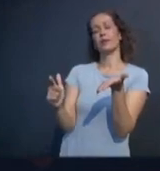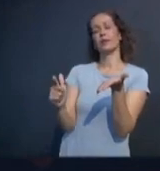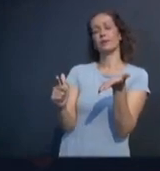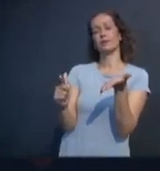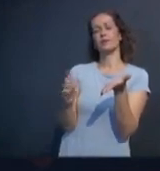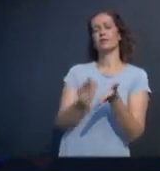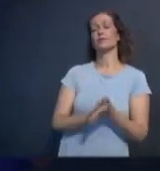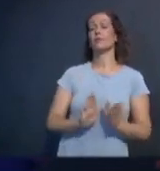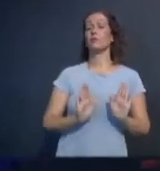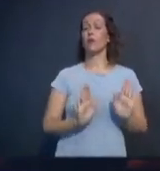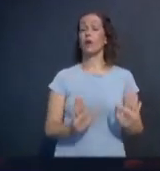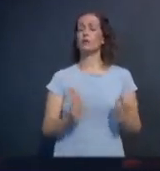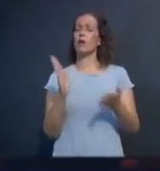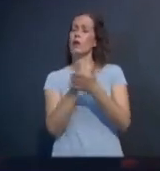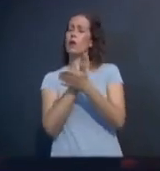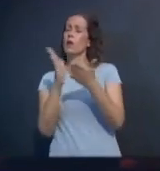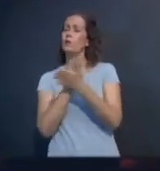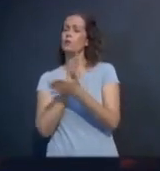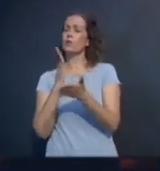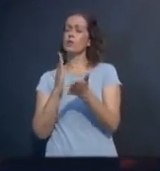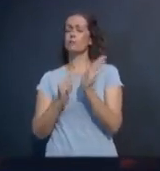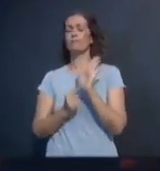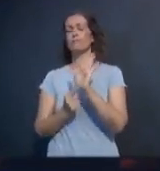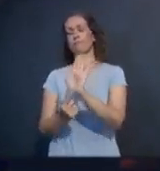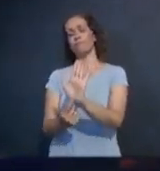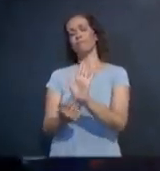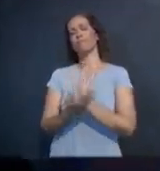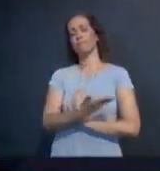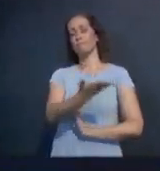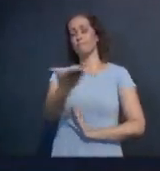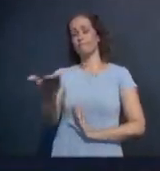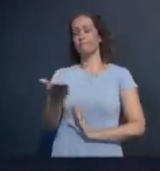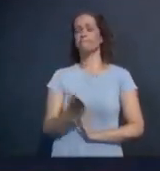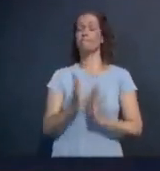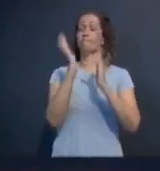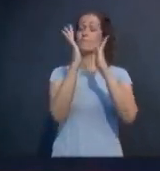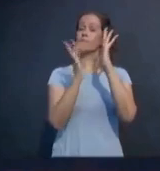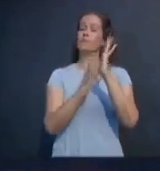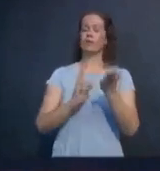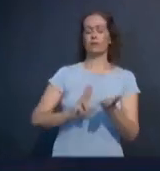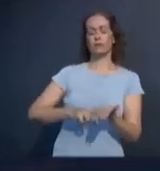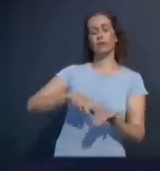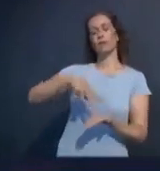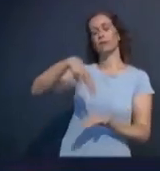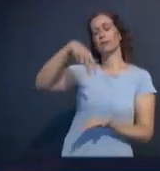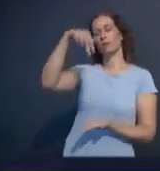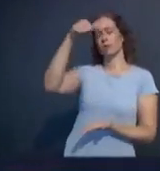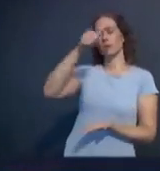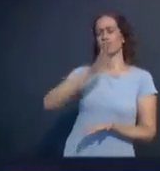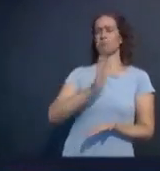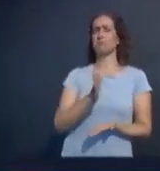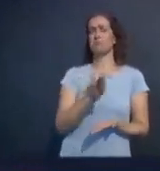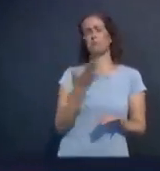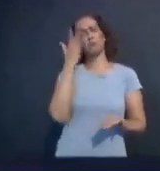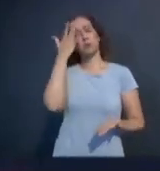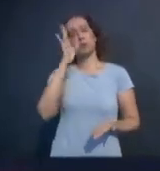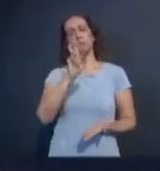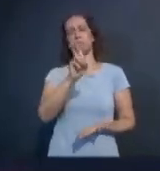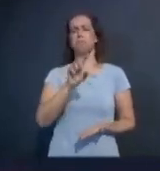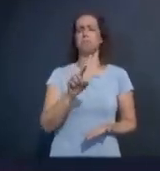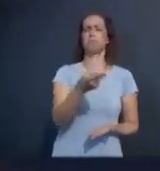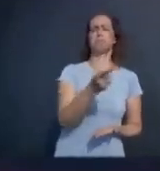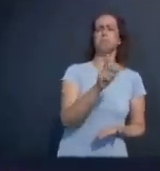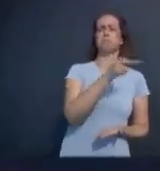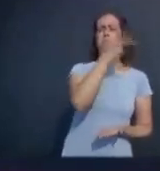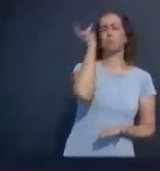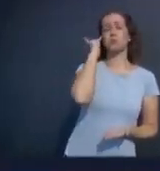foram registrados. Se ele ressuscitou 5.000 pessoas.